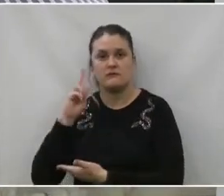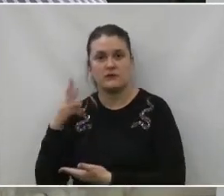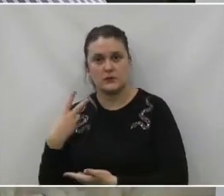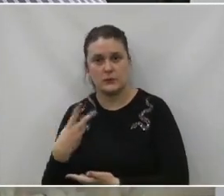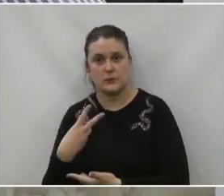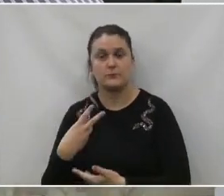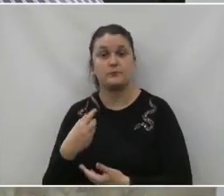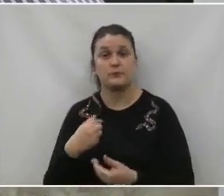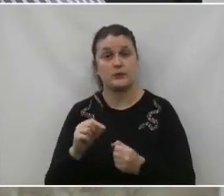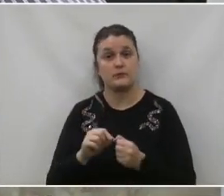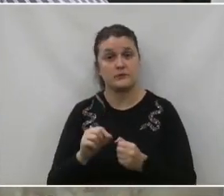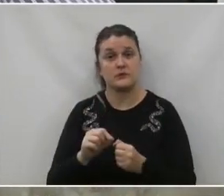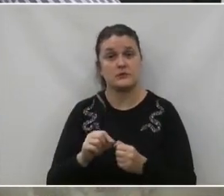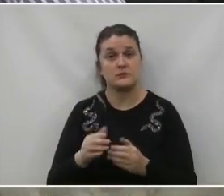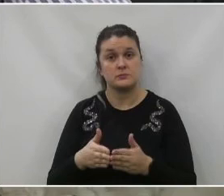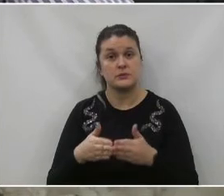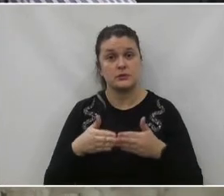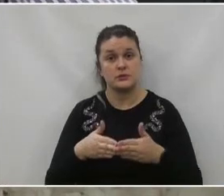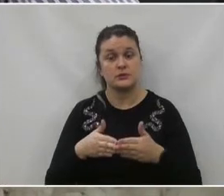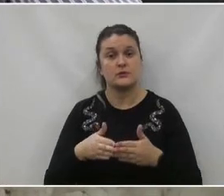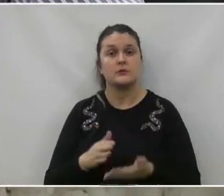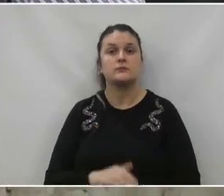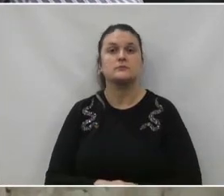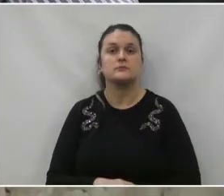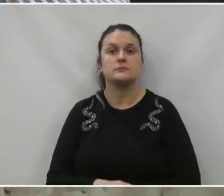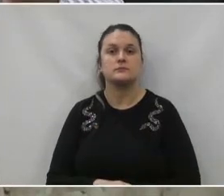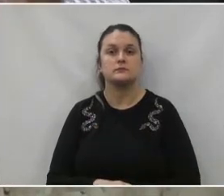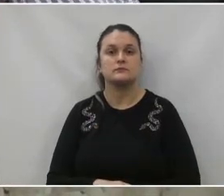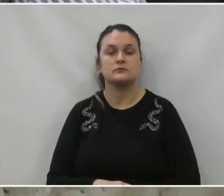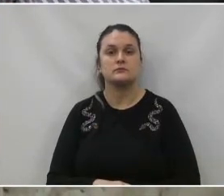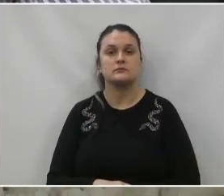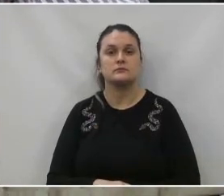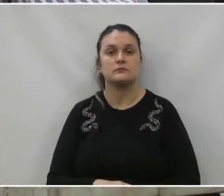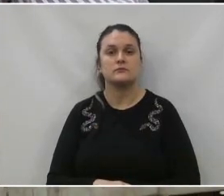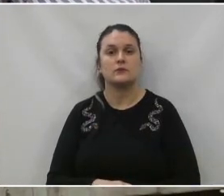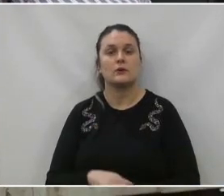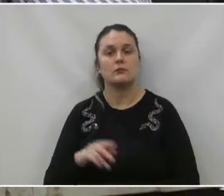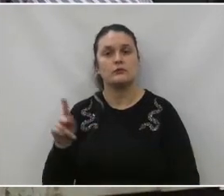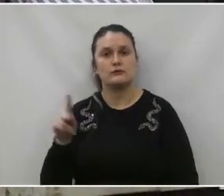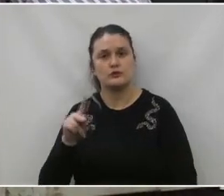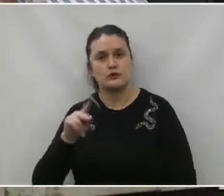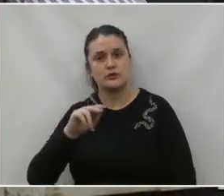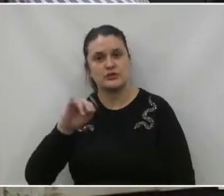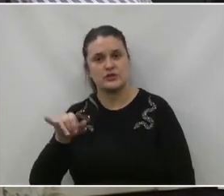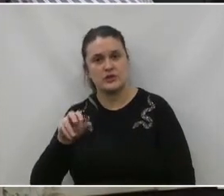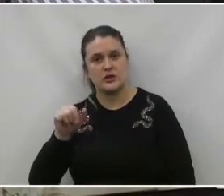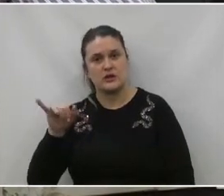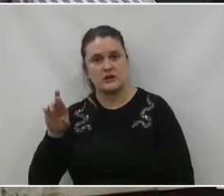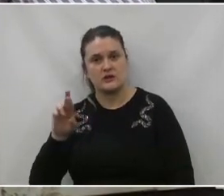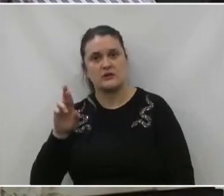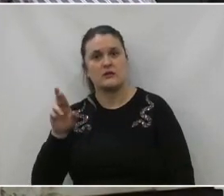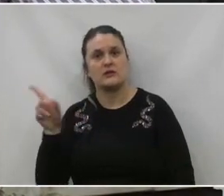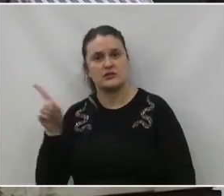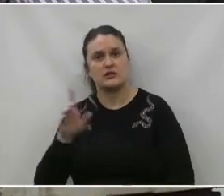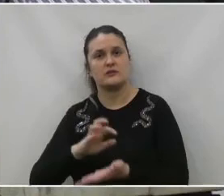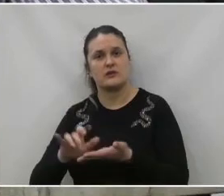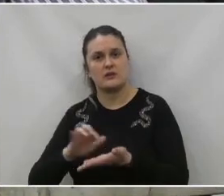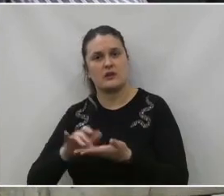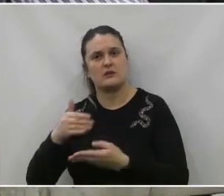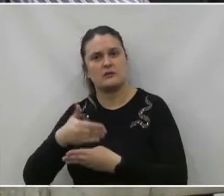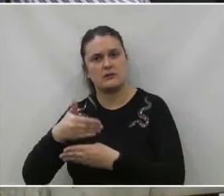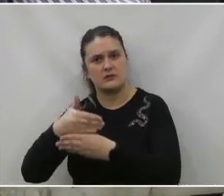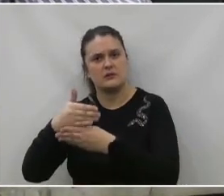indicação que eu fiz nesse dia. O professor Jair Brunhago sabe, que foi o secretário de obras, sobre a